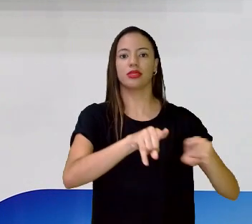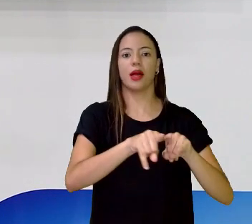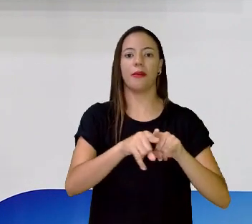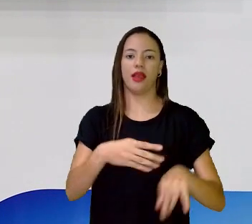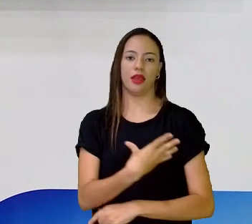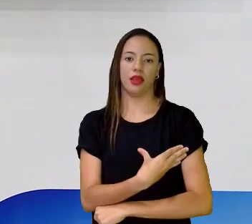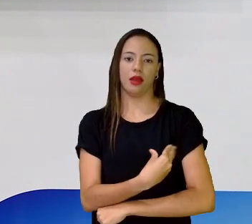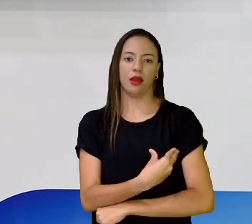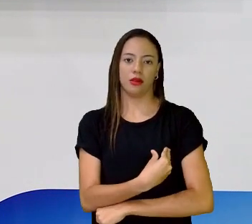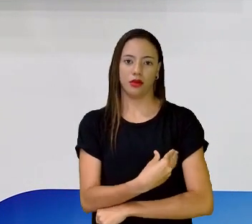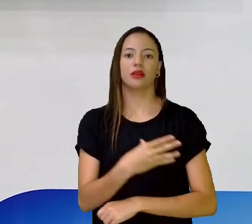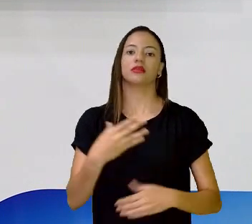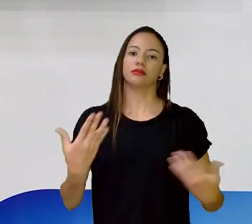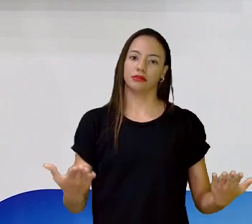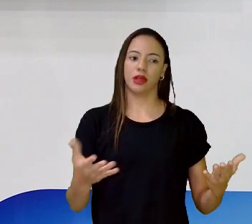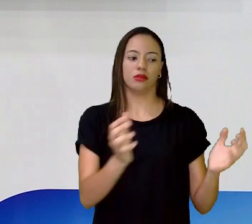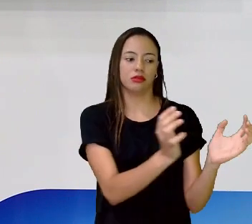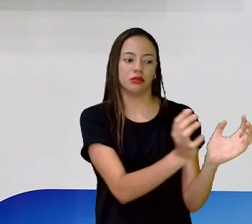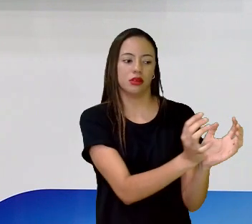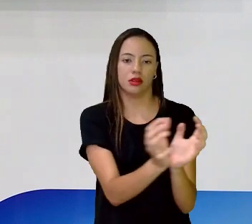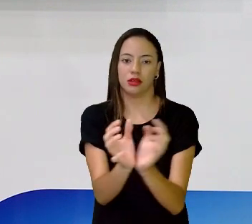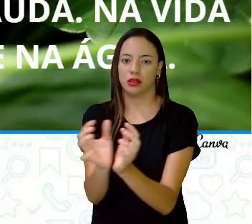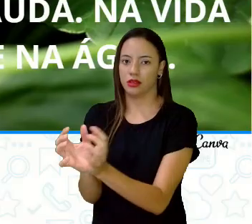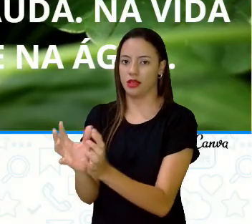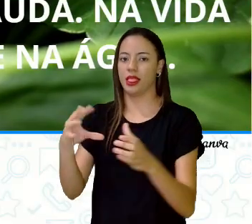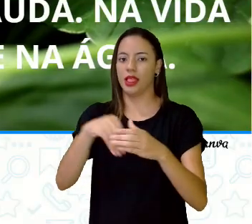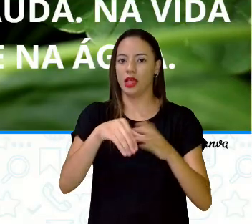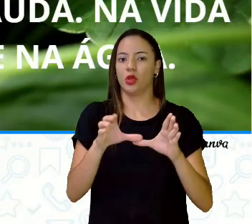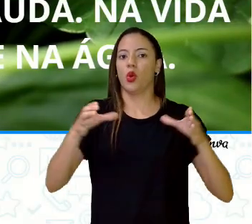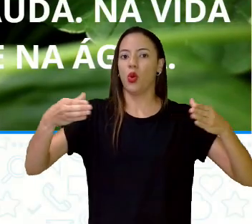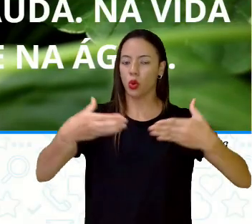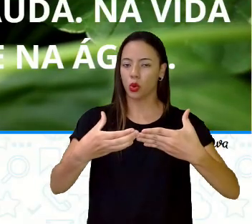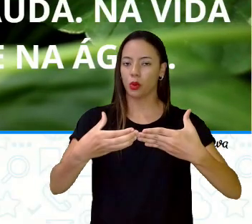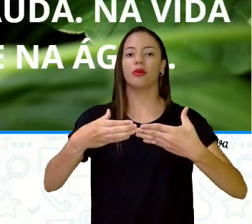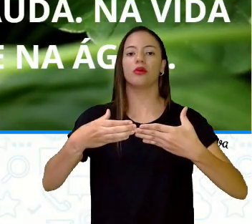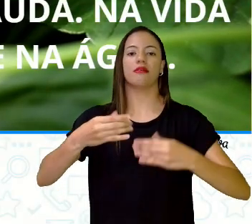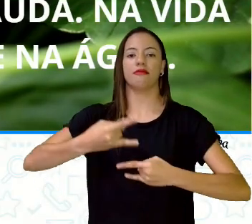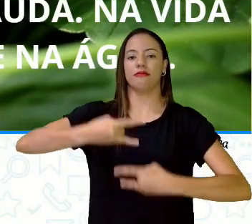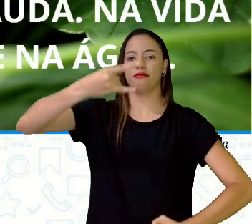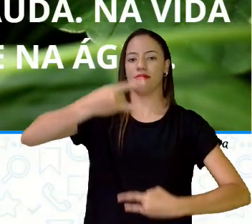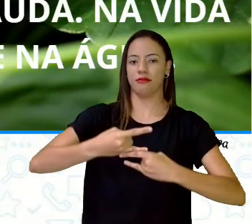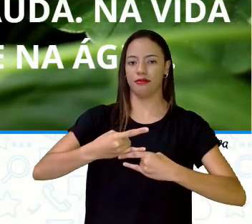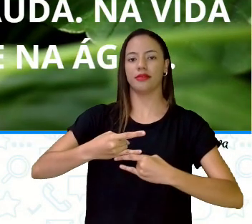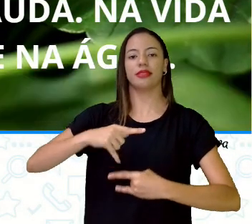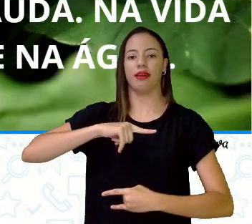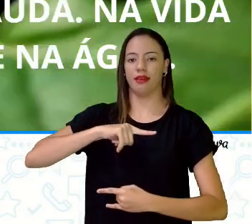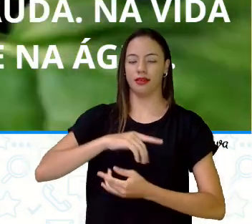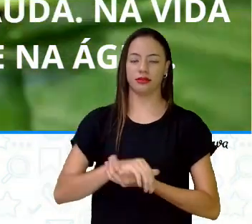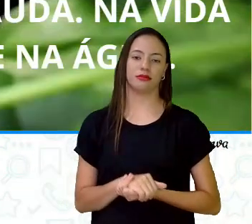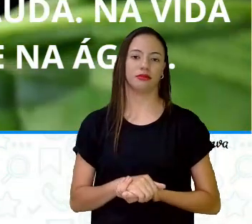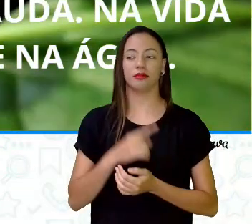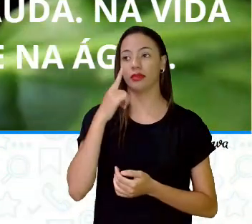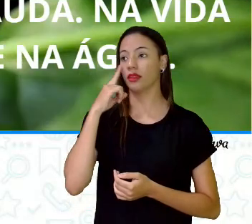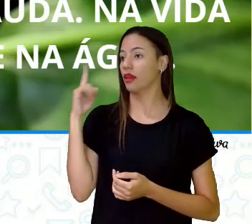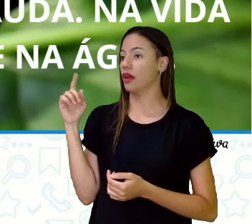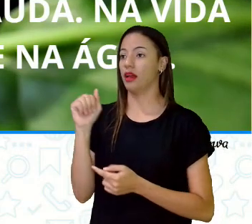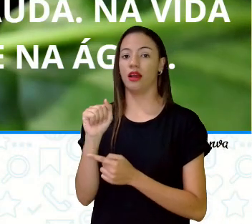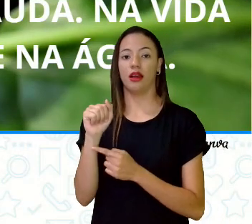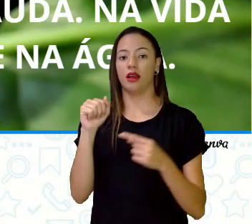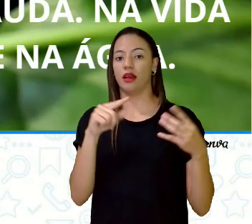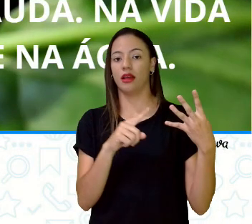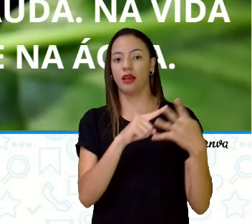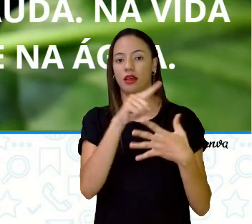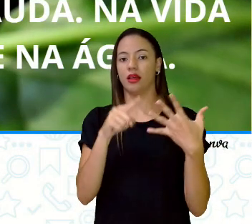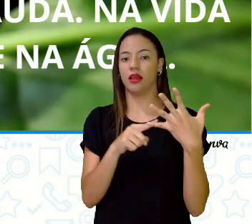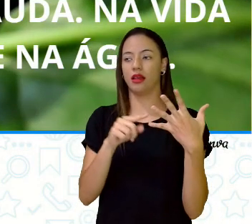divisões dentro dos vertebrados. Temos aí também os anfíbios. Os anfíbios também nascem de